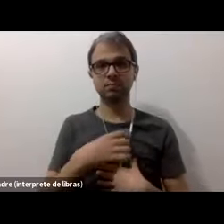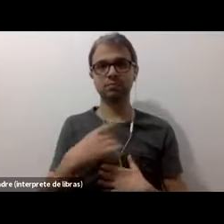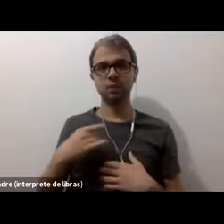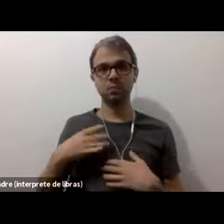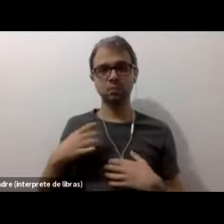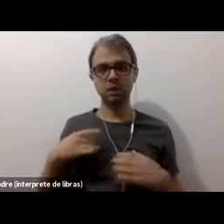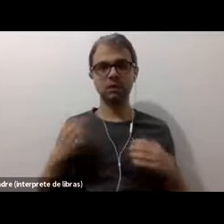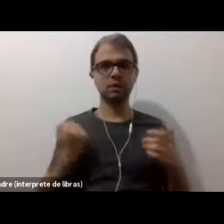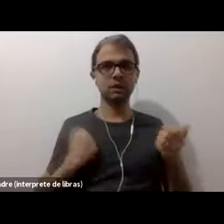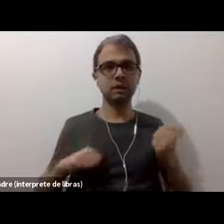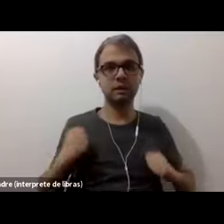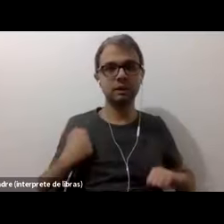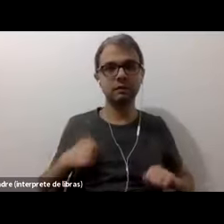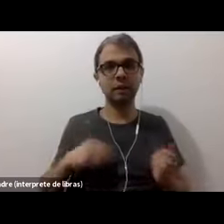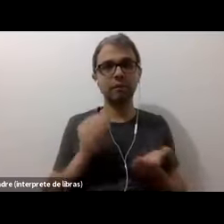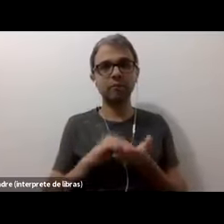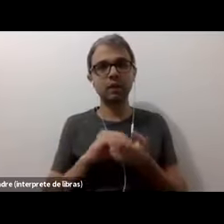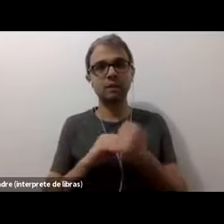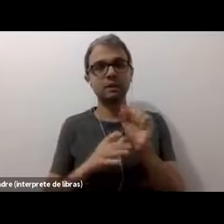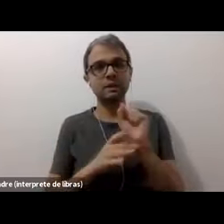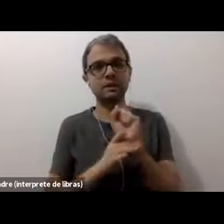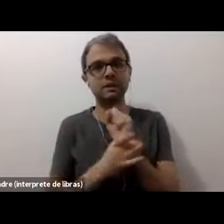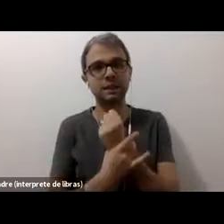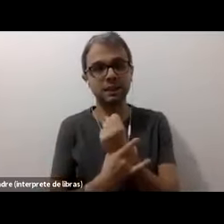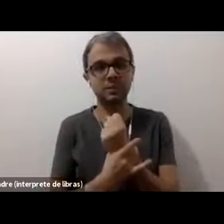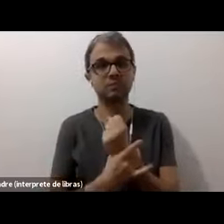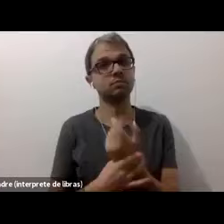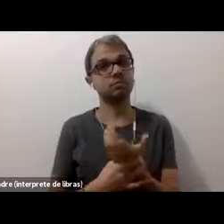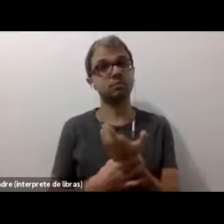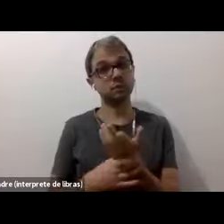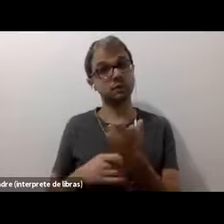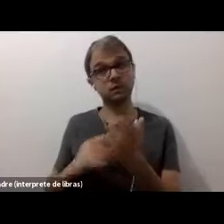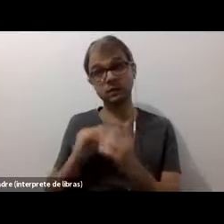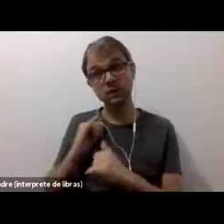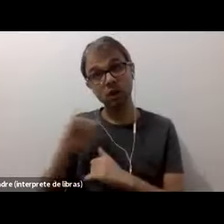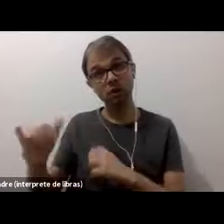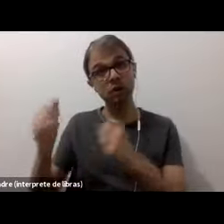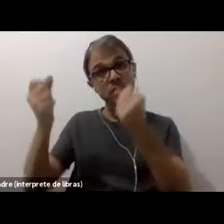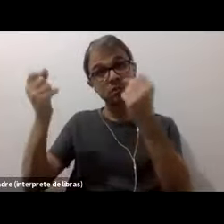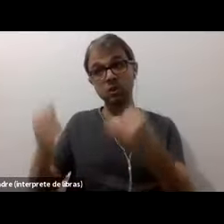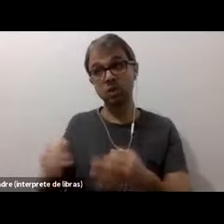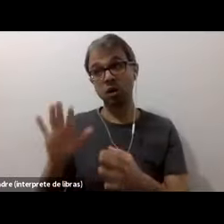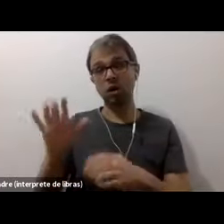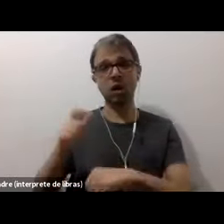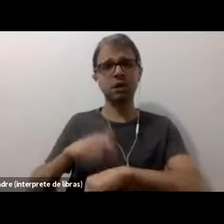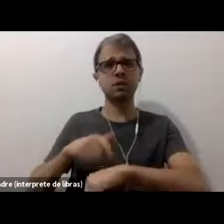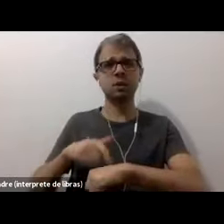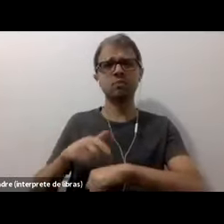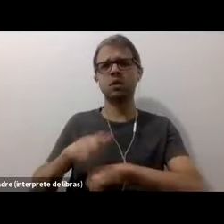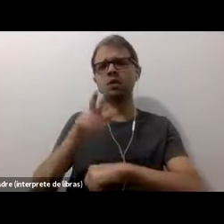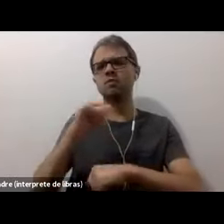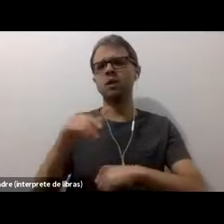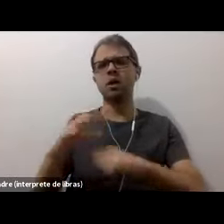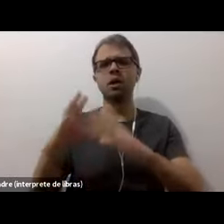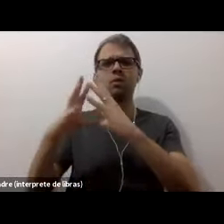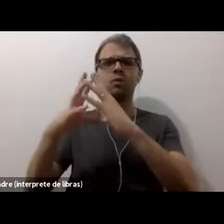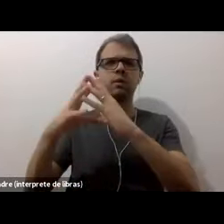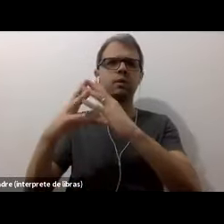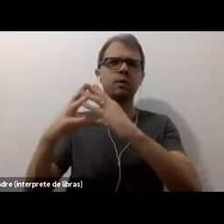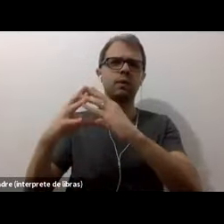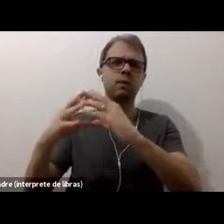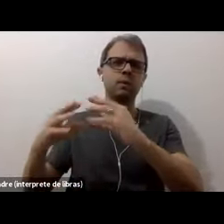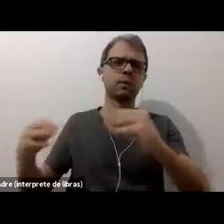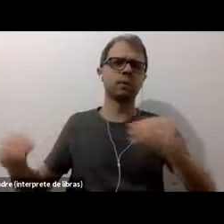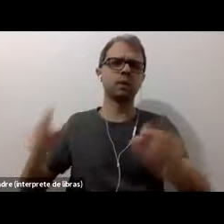né? Mostrando que isso é temporário e que isso vai passar, né? Enfim, eu acho que é fundamental o cuidar